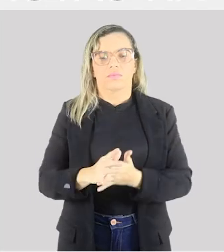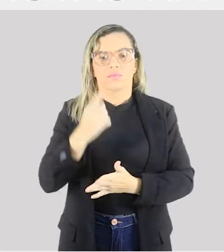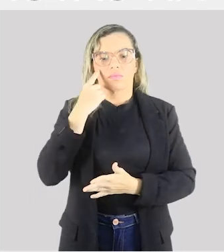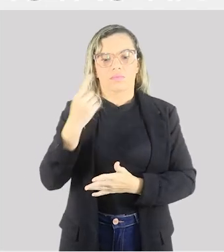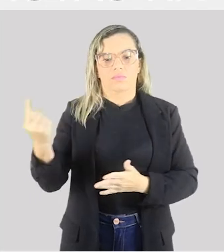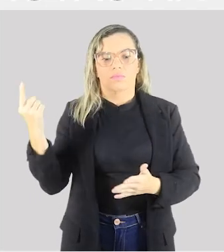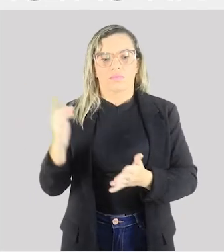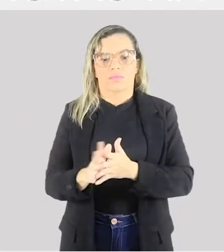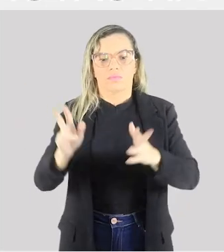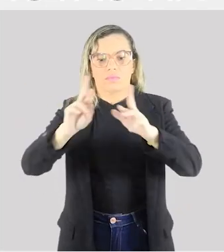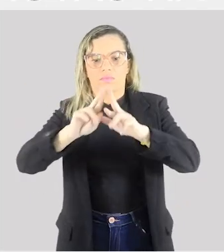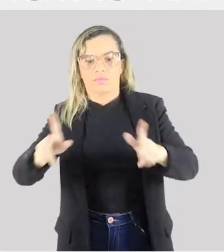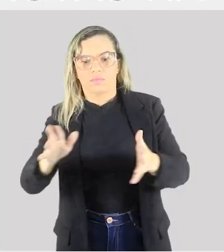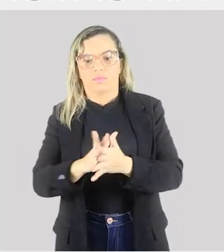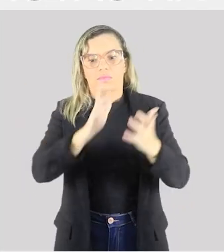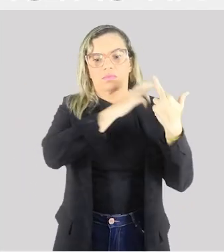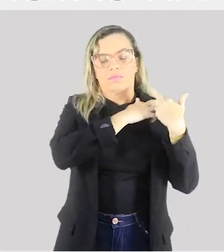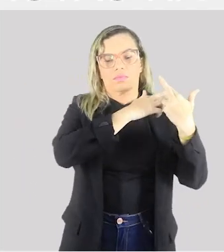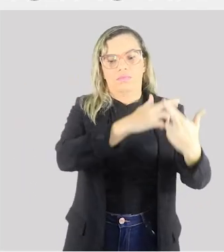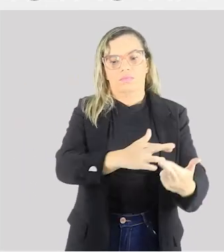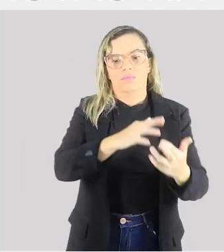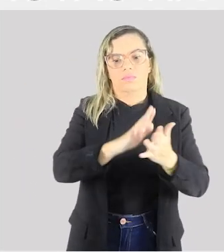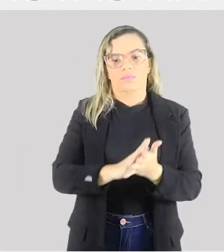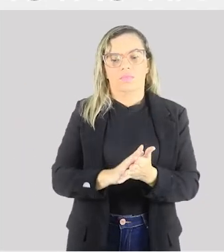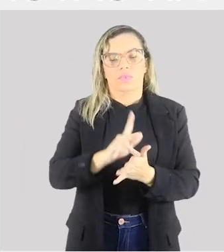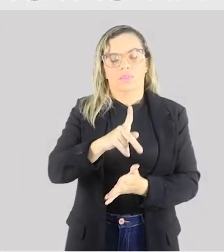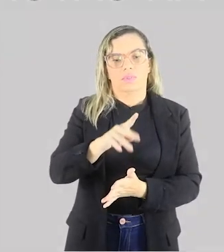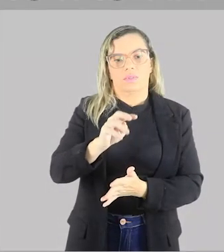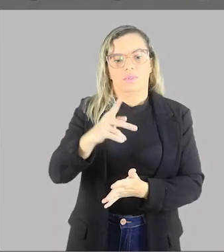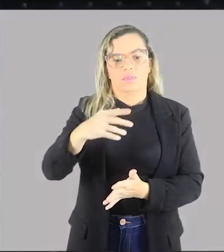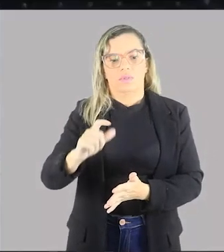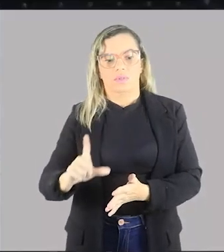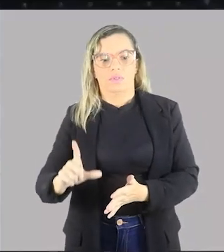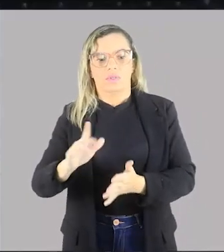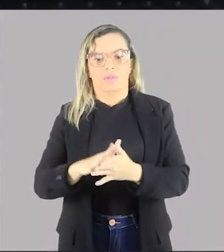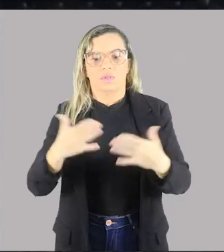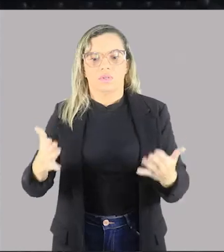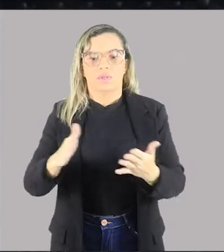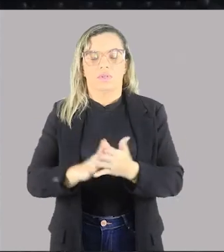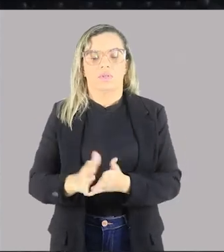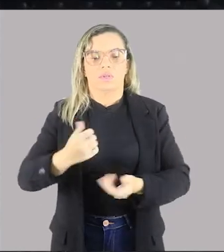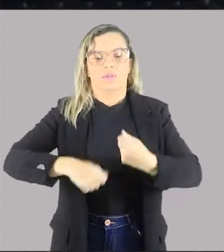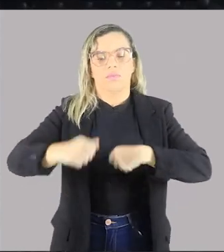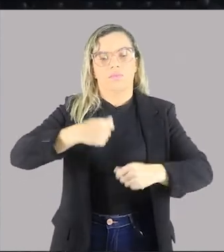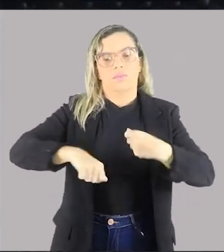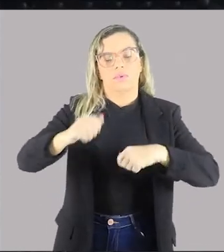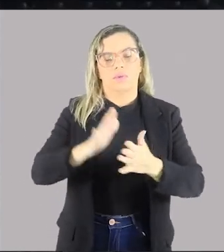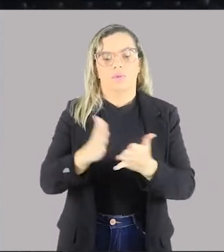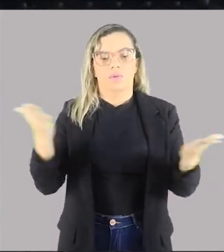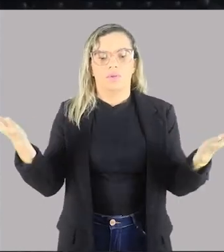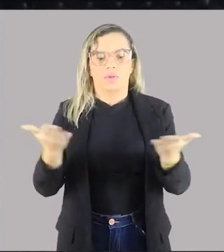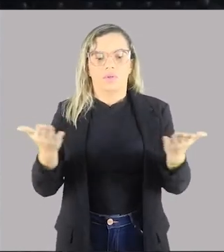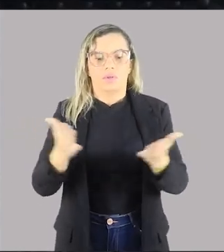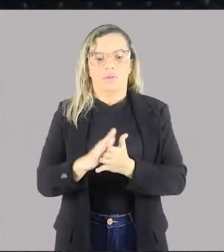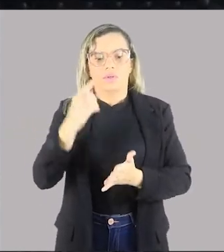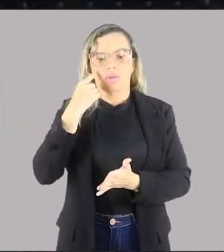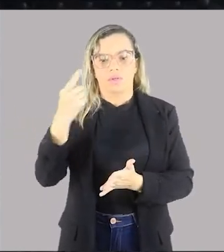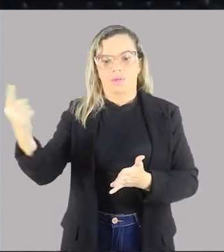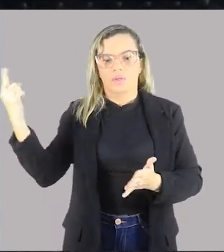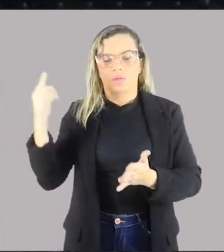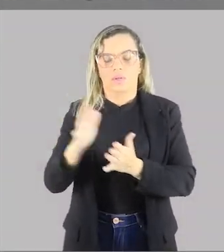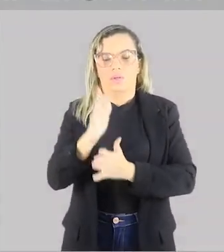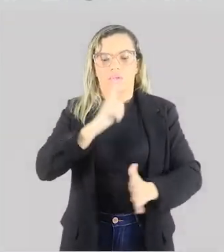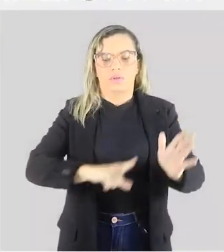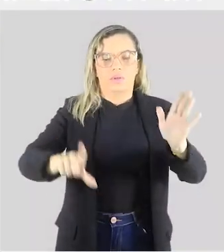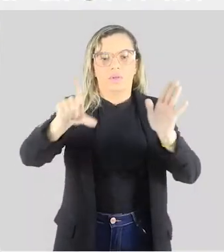essa diferença entre a responsabilização penal e a responsabilização administrativa, que é o que nós vamos trabalhar hoje, e esta é a lei